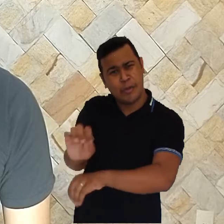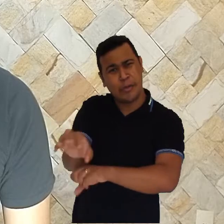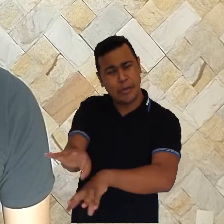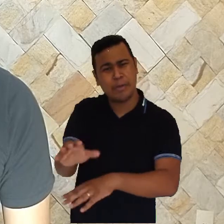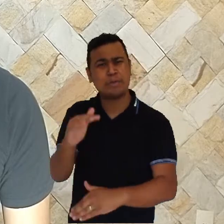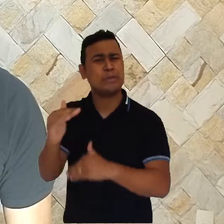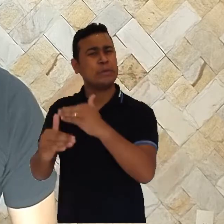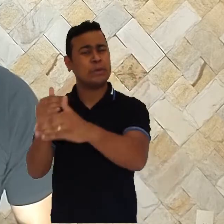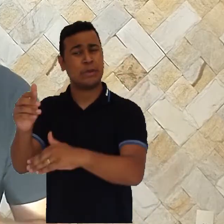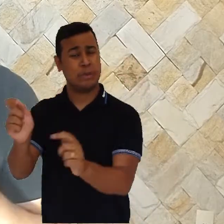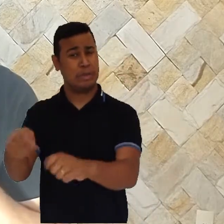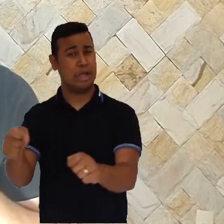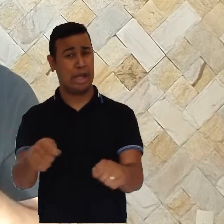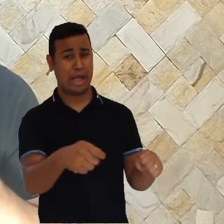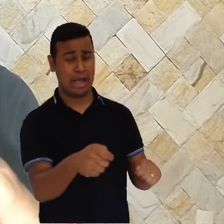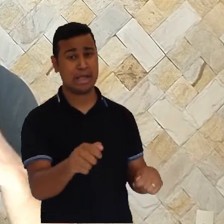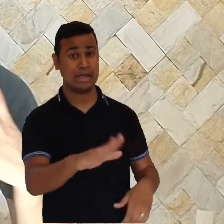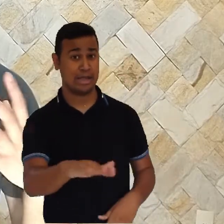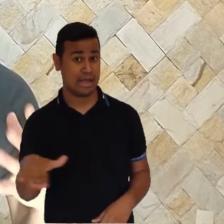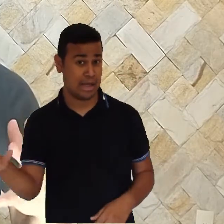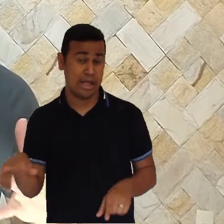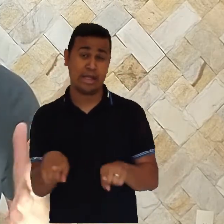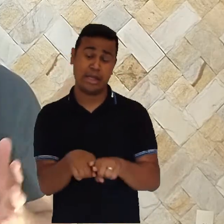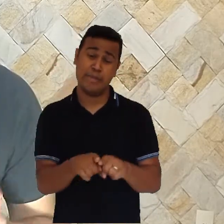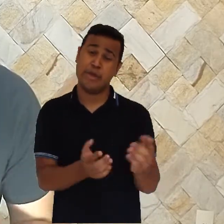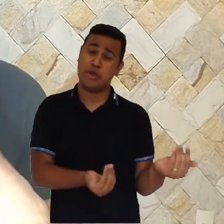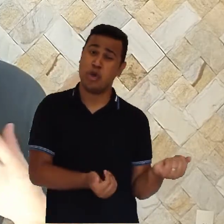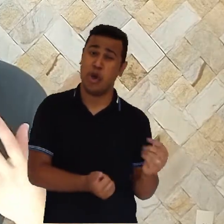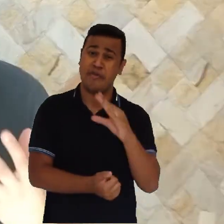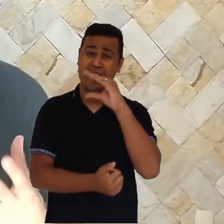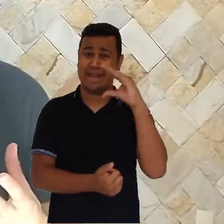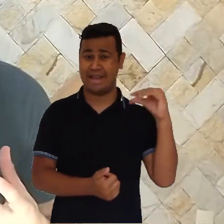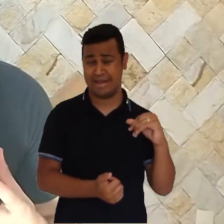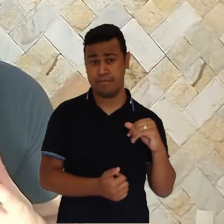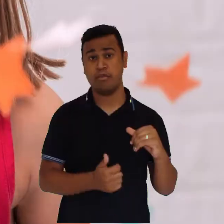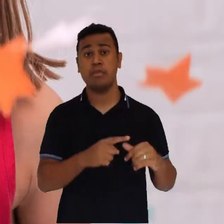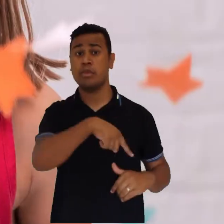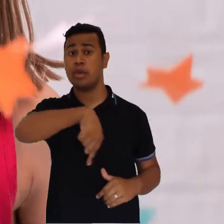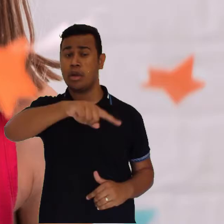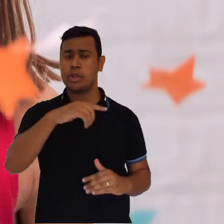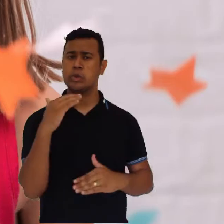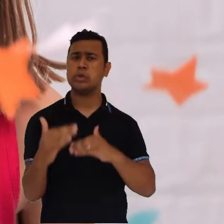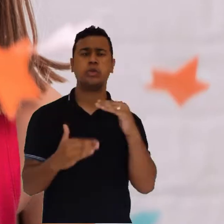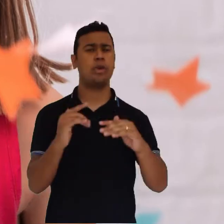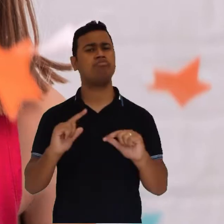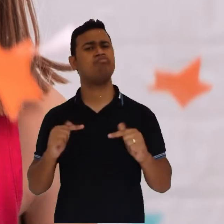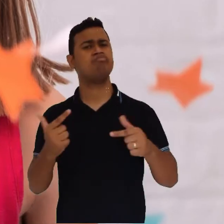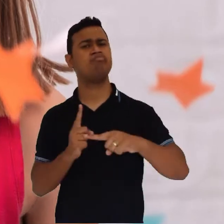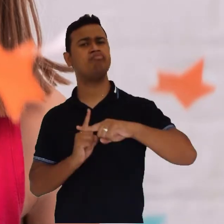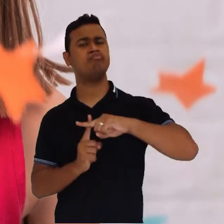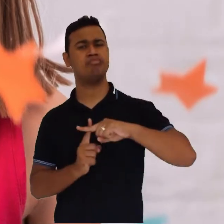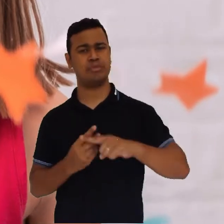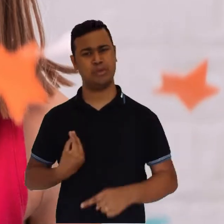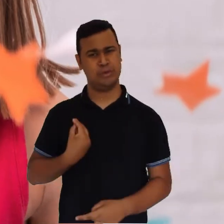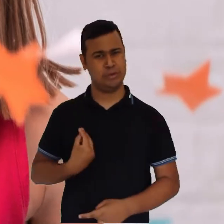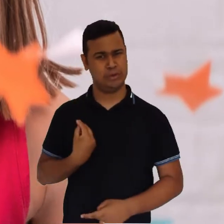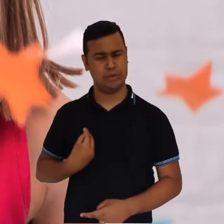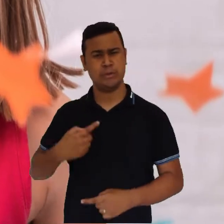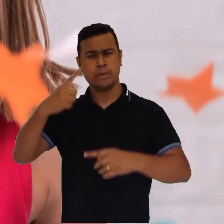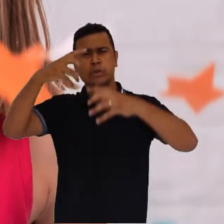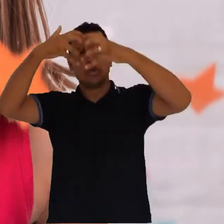das funções executivas nas crianças e nos adolescentes, para que eles desenvolvam uma postura ativa perante a vida,